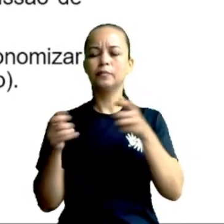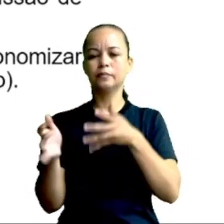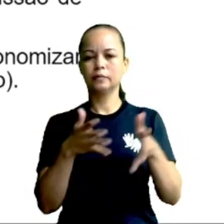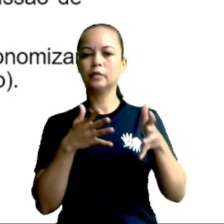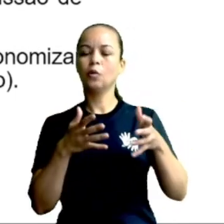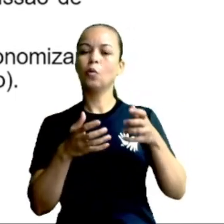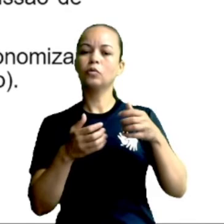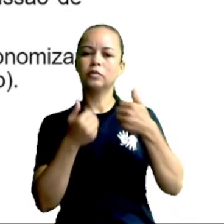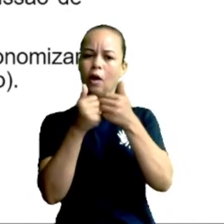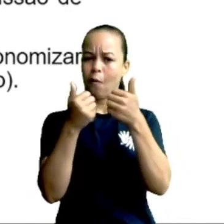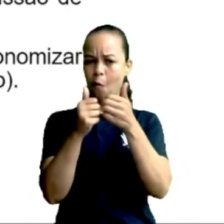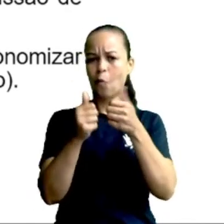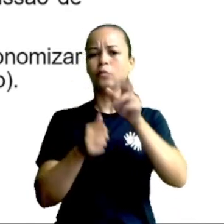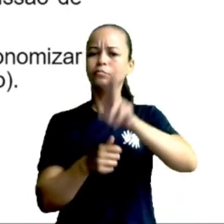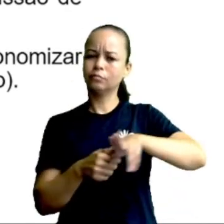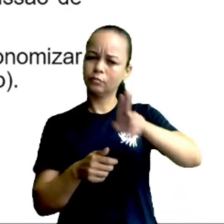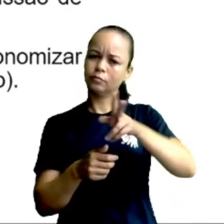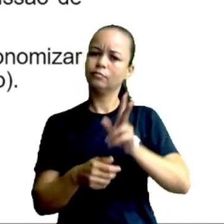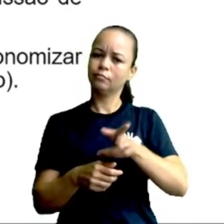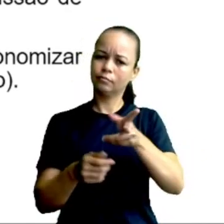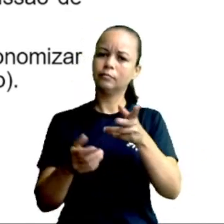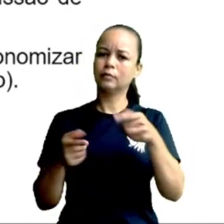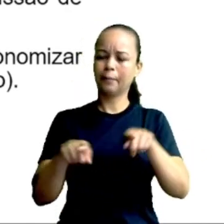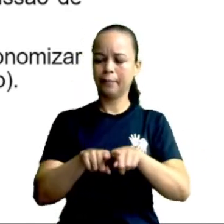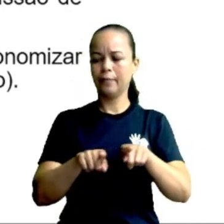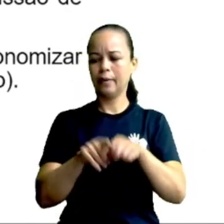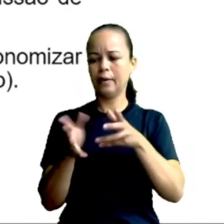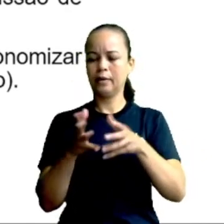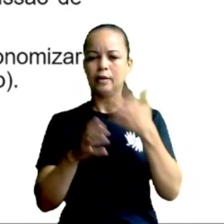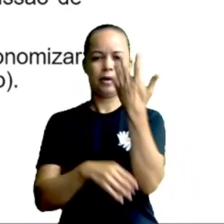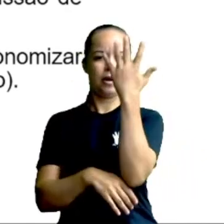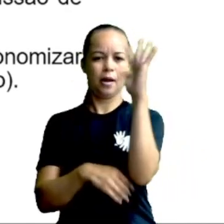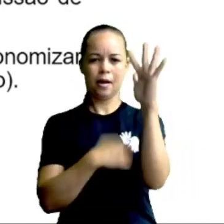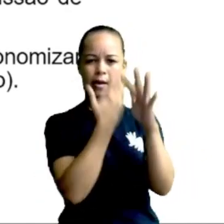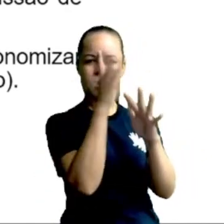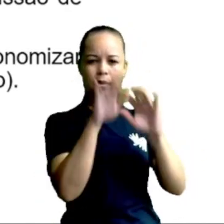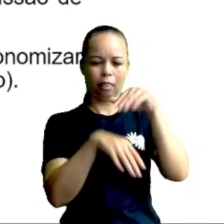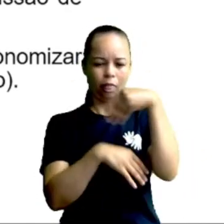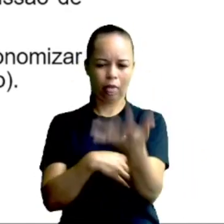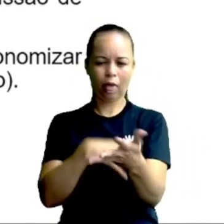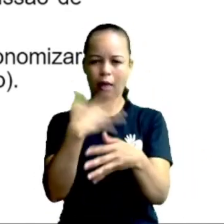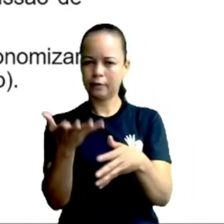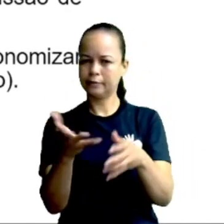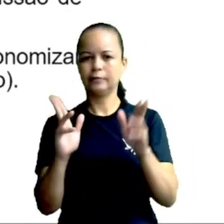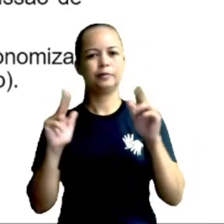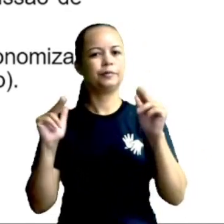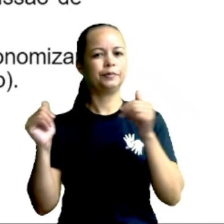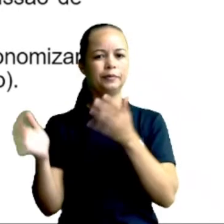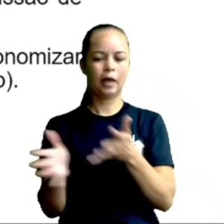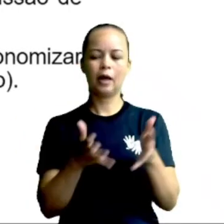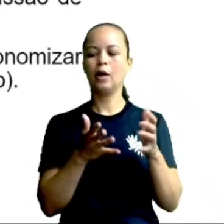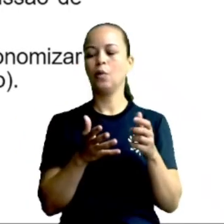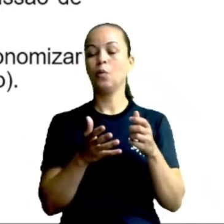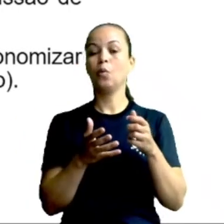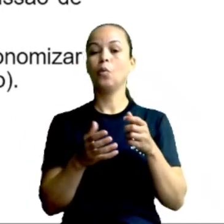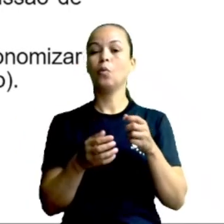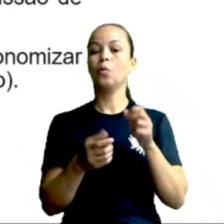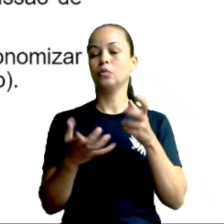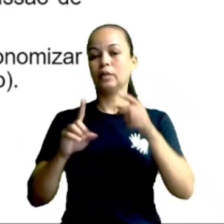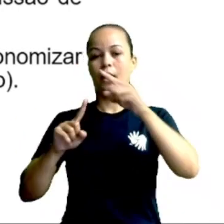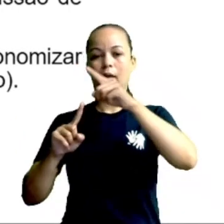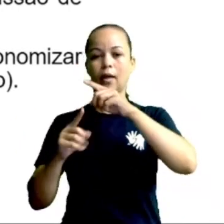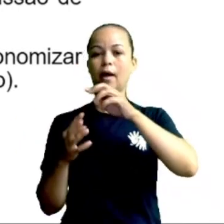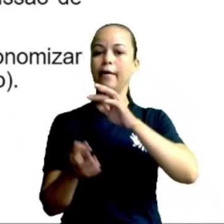transporte coletivo, não desmatar as florestas, usar técnicas limpas e avançadas na agricultura,